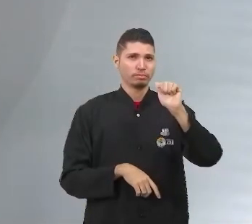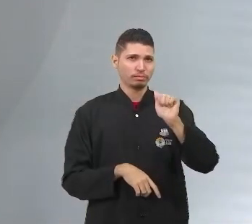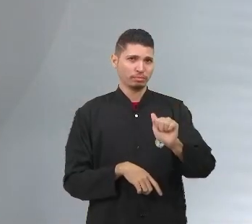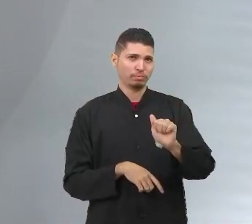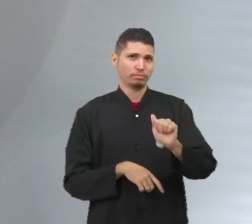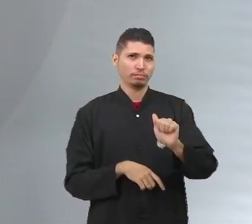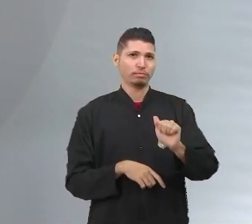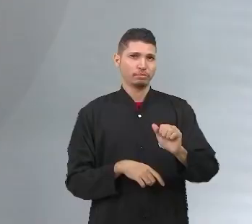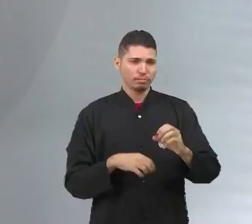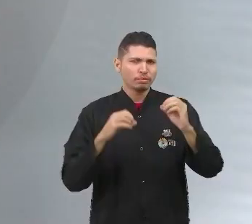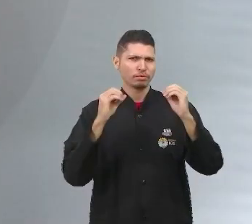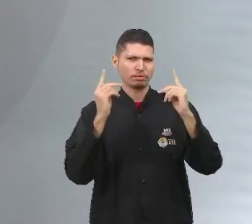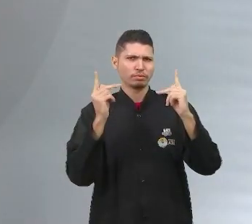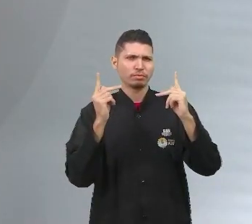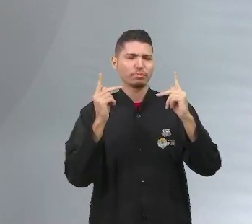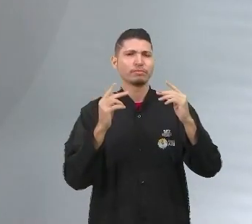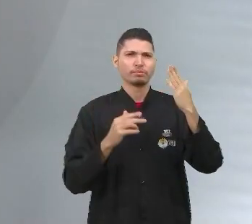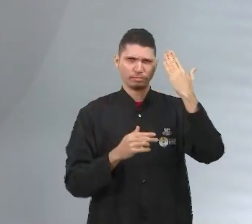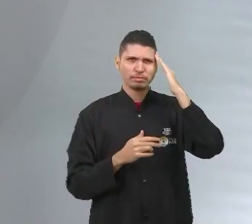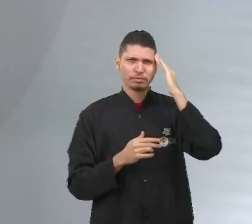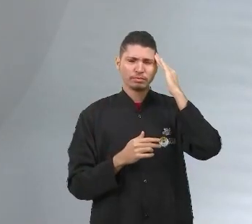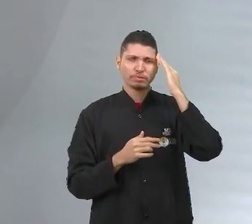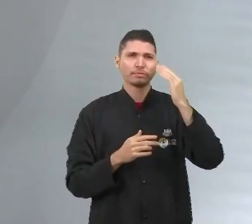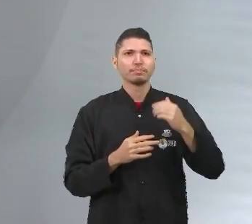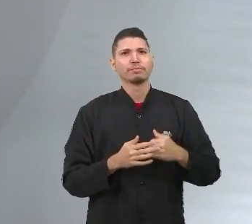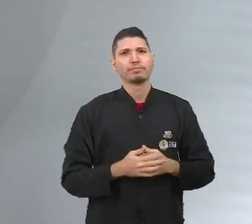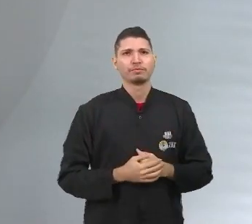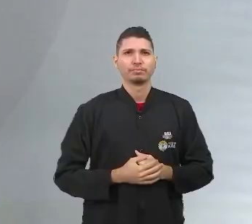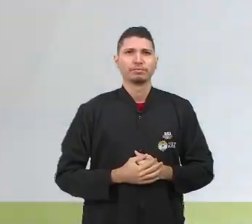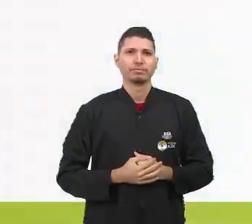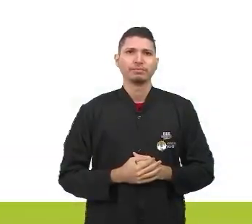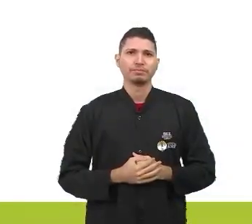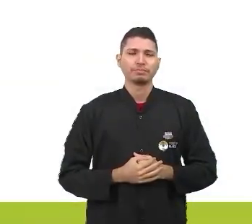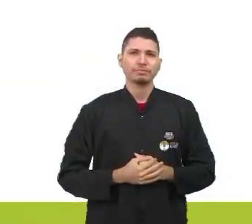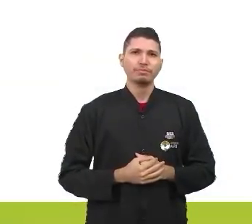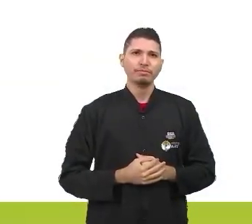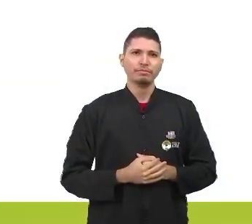Ok? Entendido até aí? Vamos continuando.